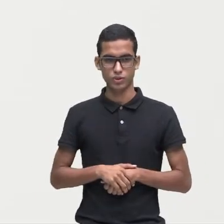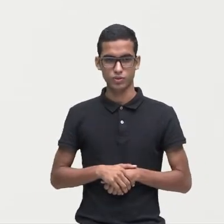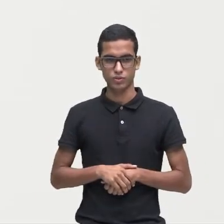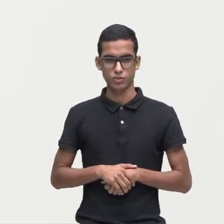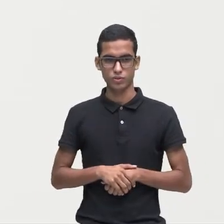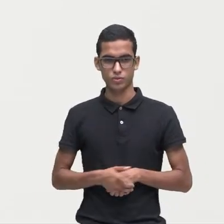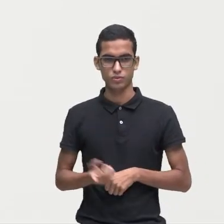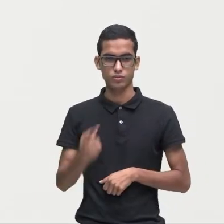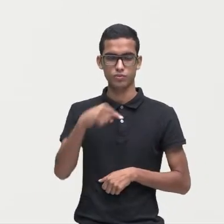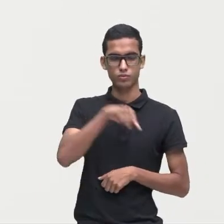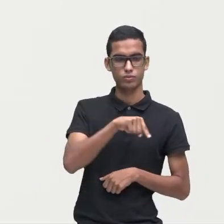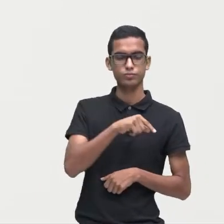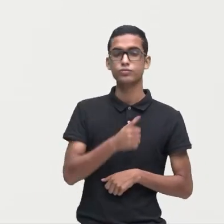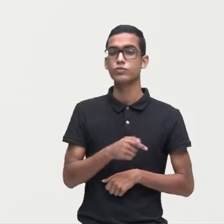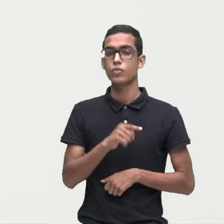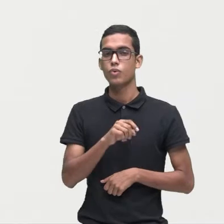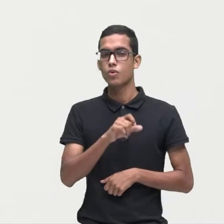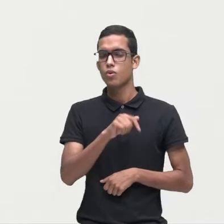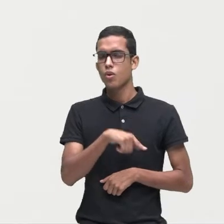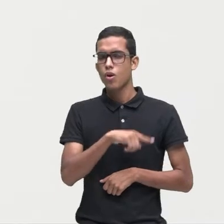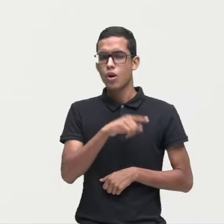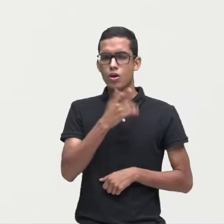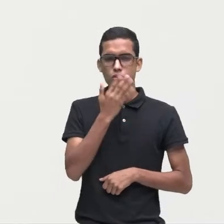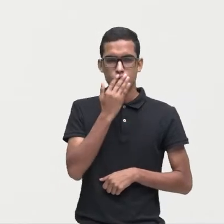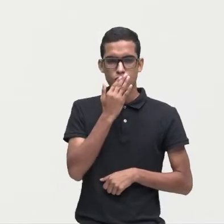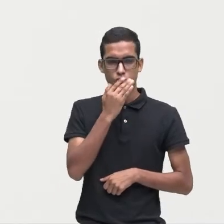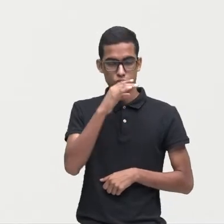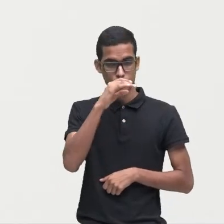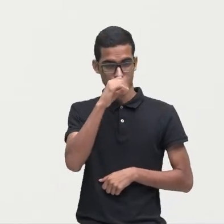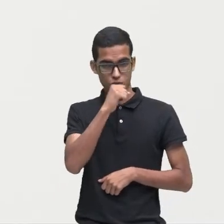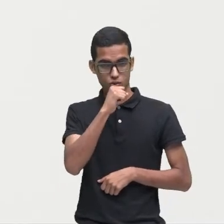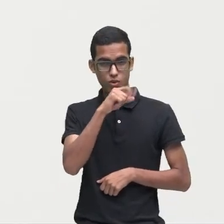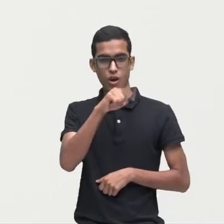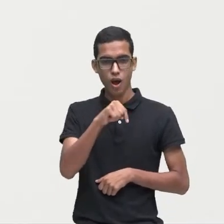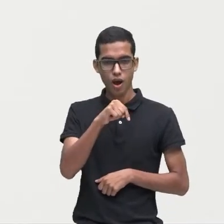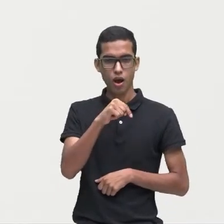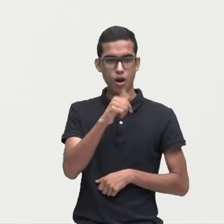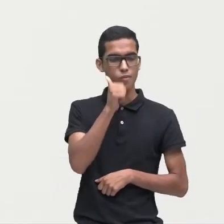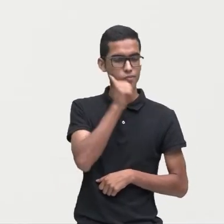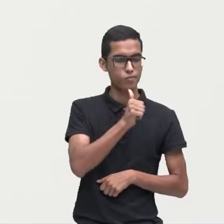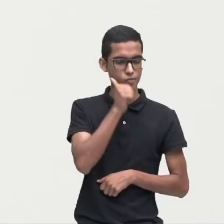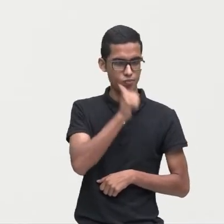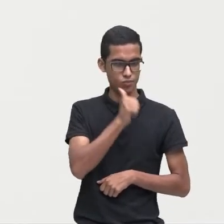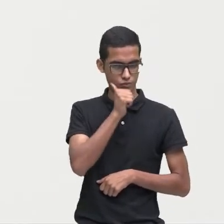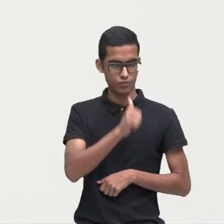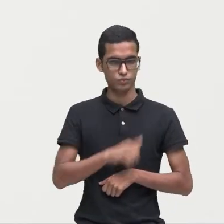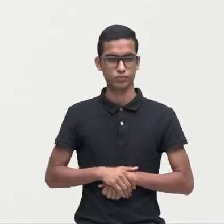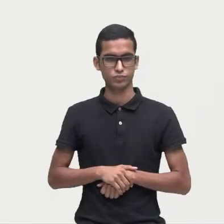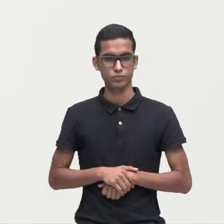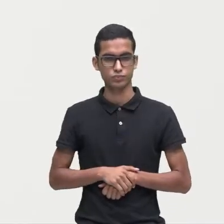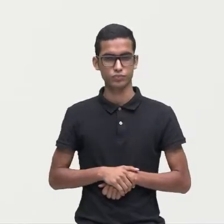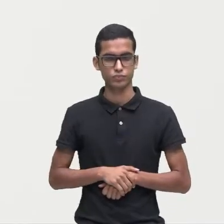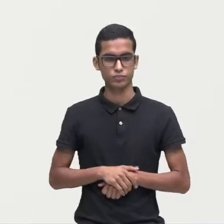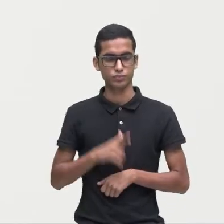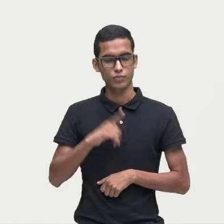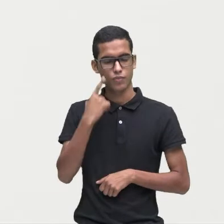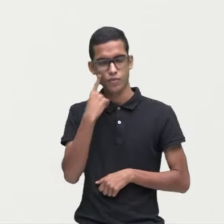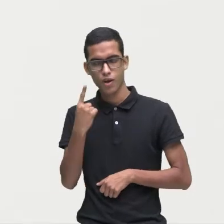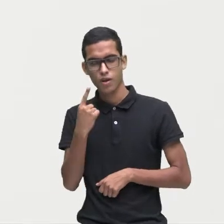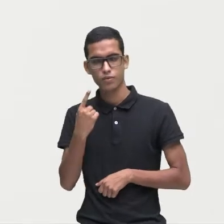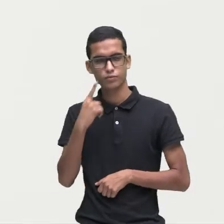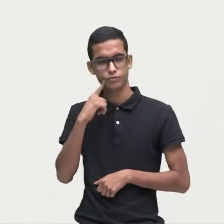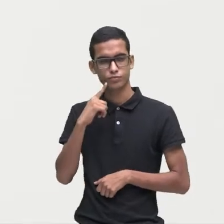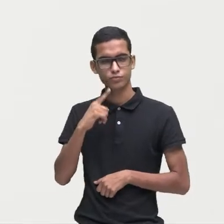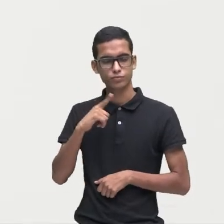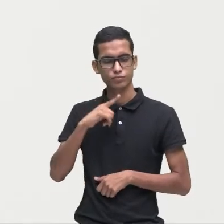tá? Esse rosinha mais claro representa as mulheres. Observa na tabela que a quantidade de homens